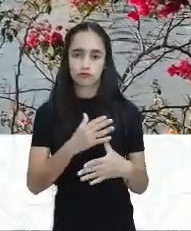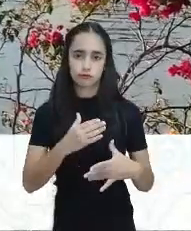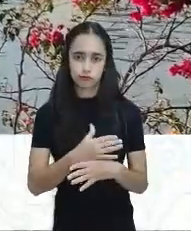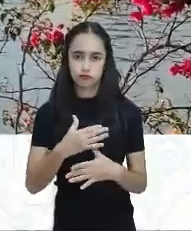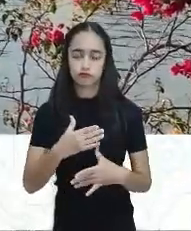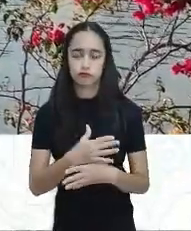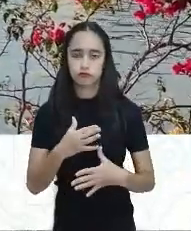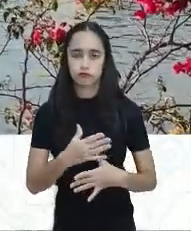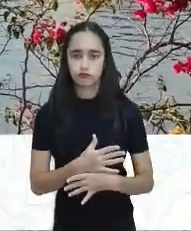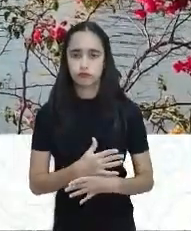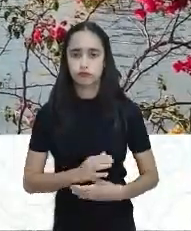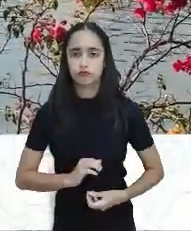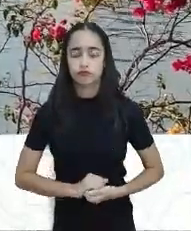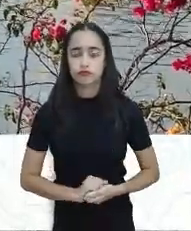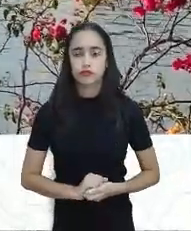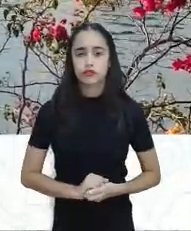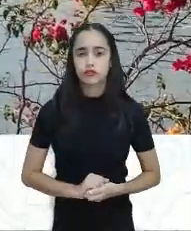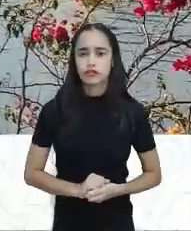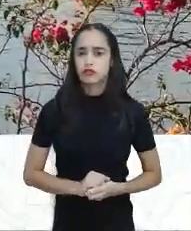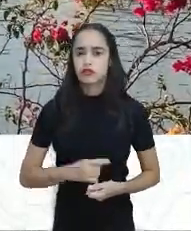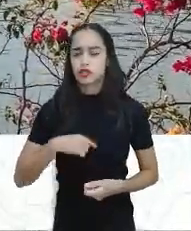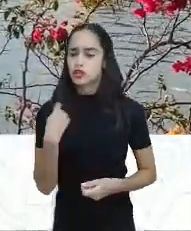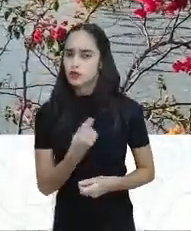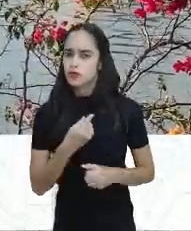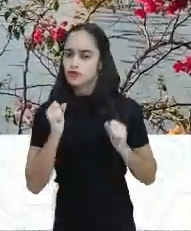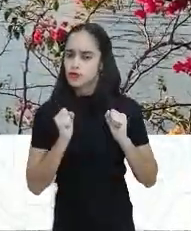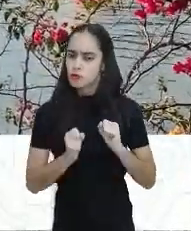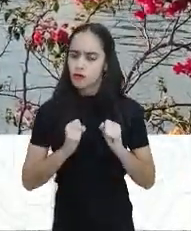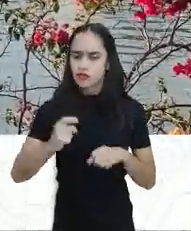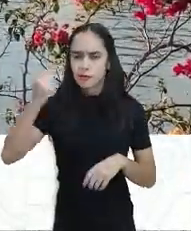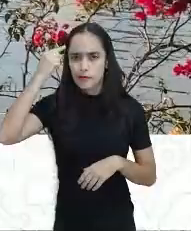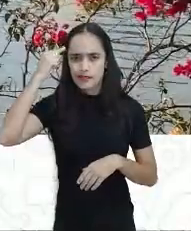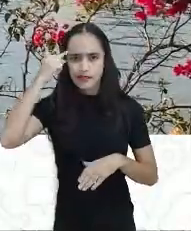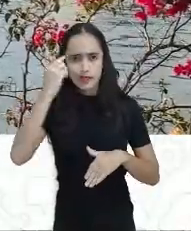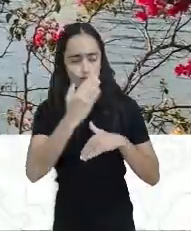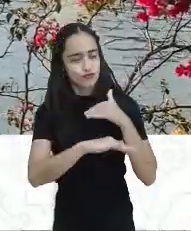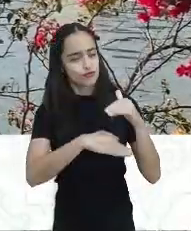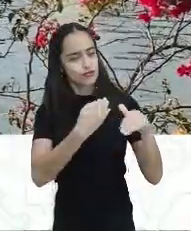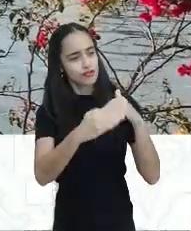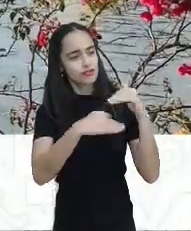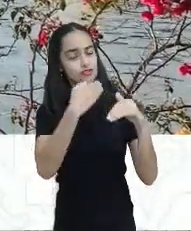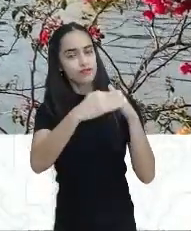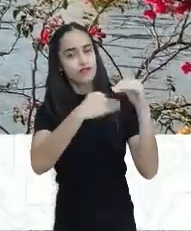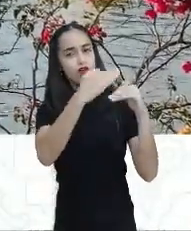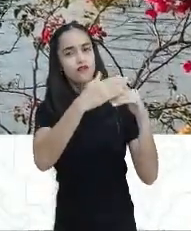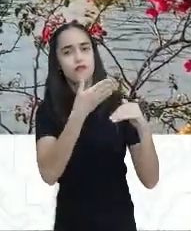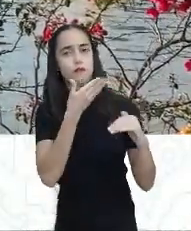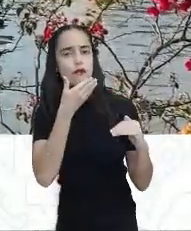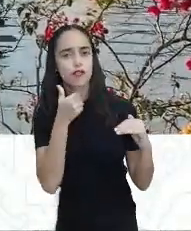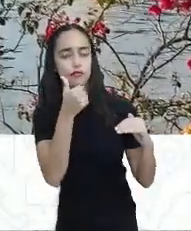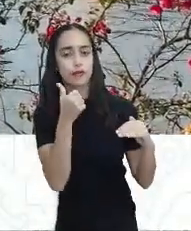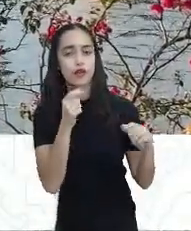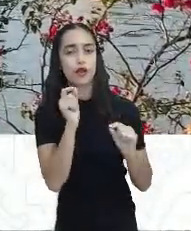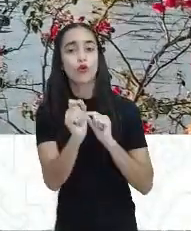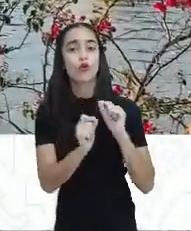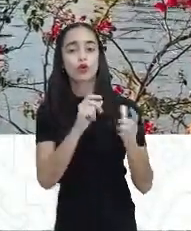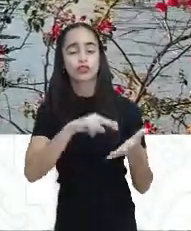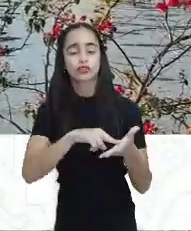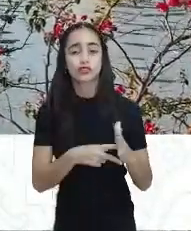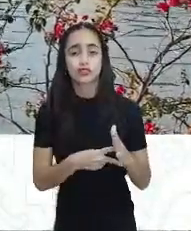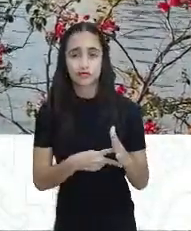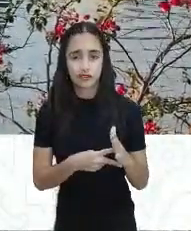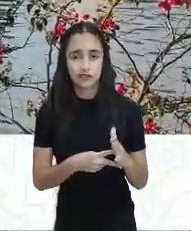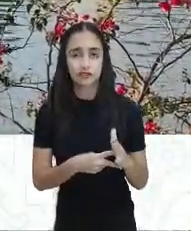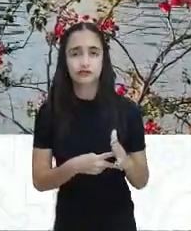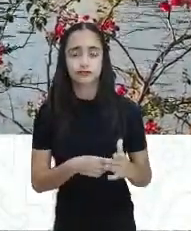política urbana que a gente pense no desenvolvimento sustentável. E aí a gente vai pensar, né? O que é esse